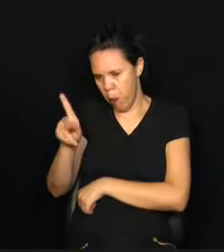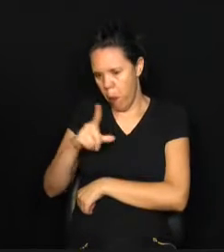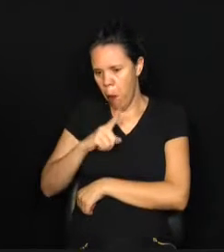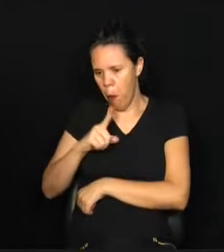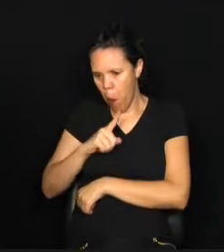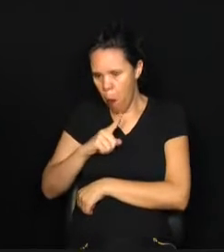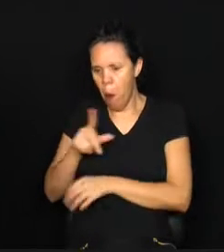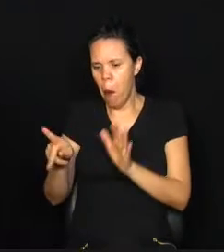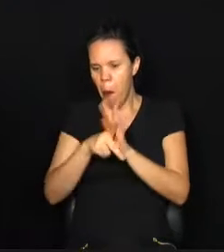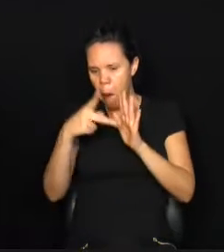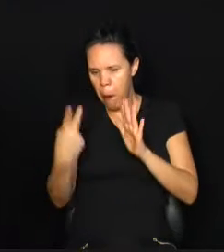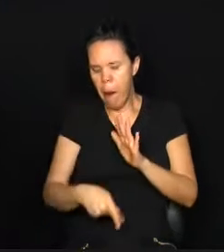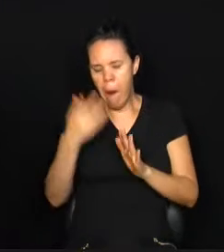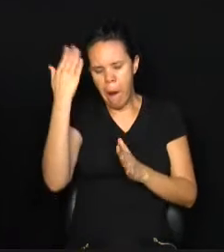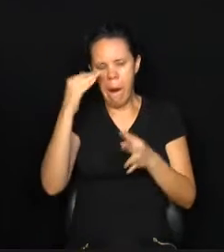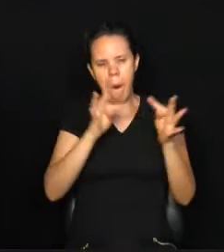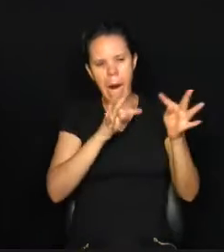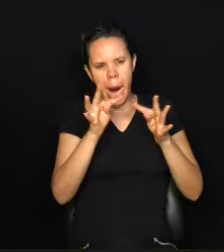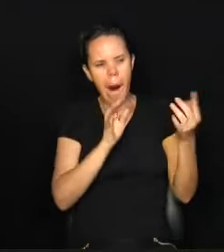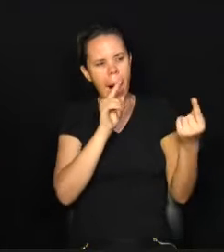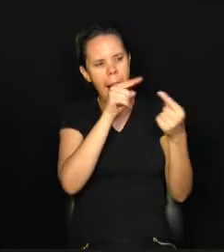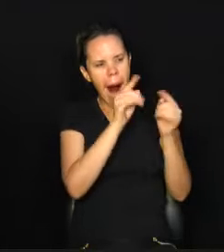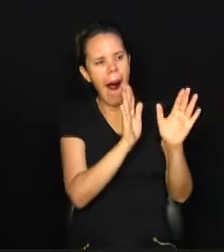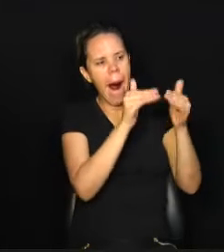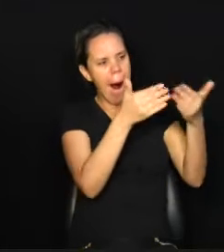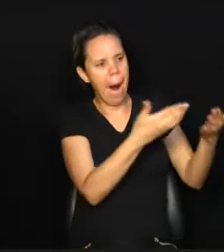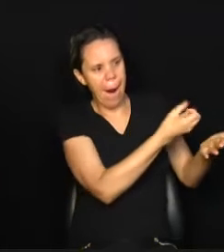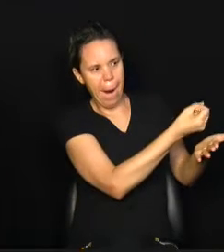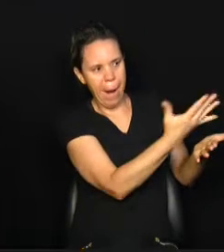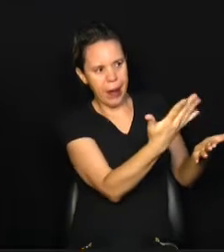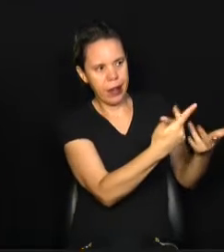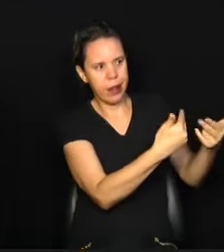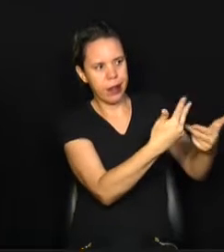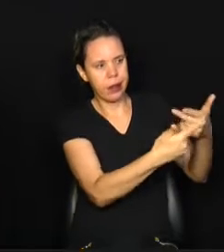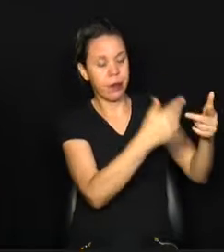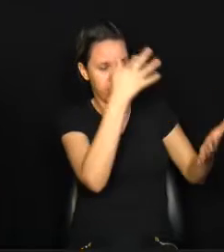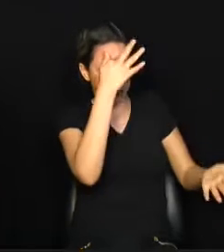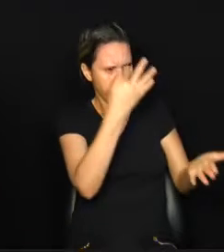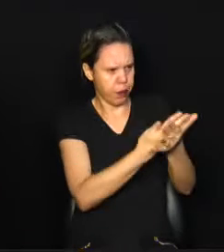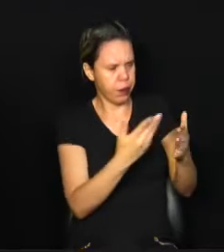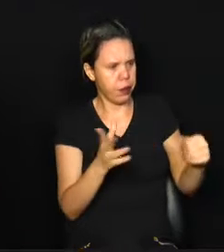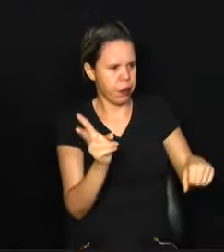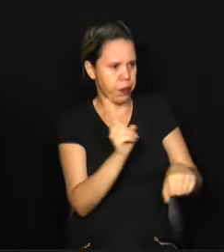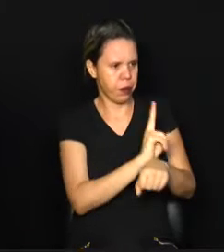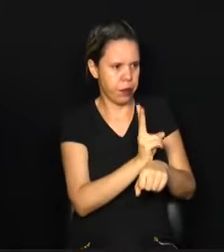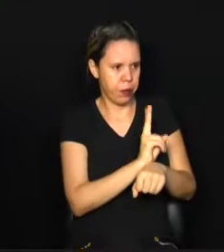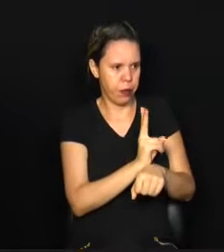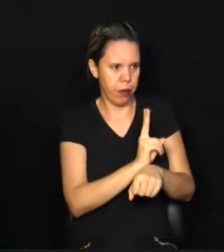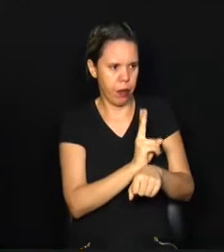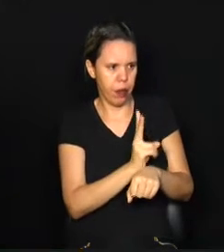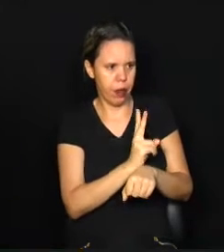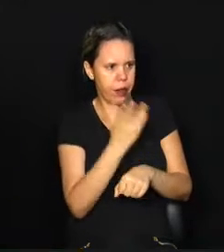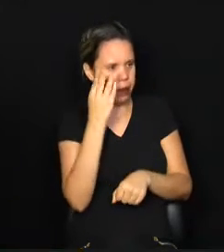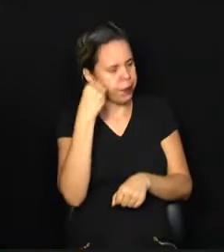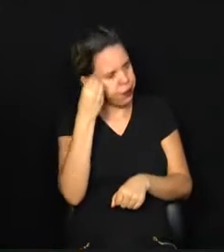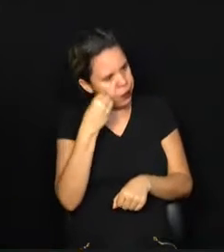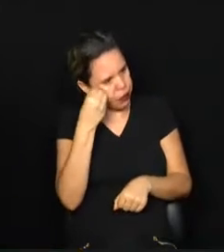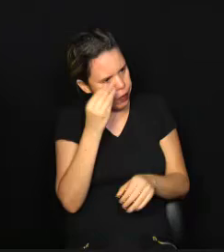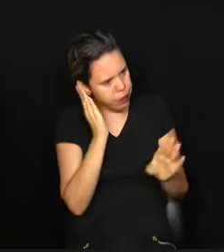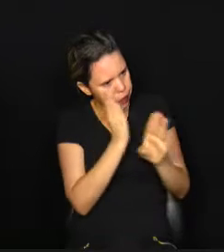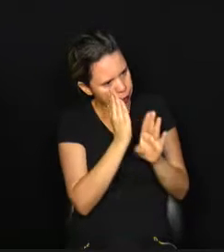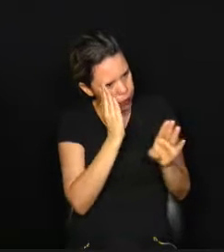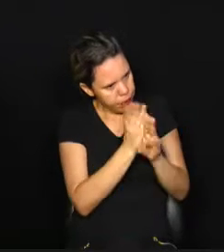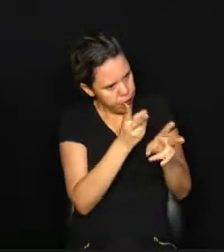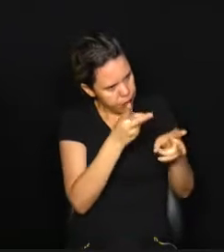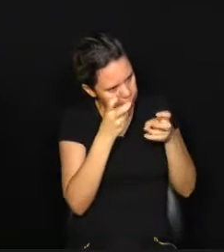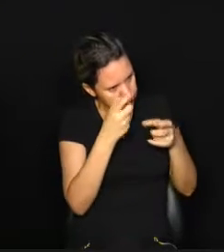para o atendimento primário da visão com muita confiança e segurança em identificar